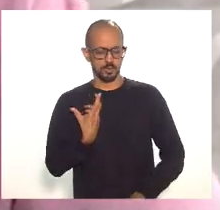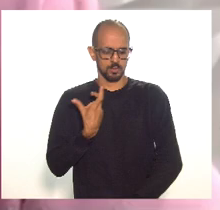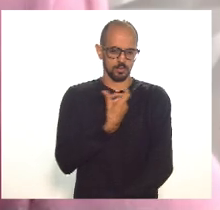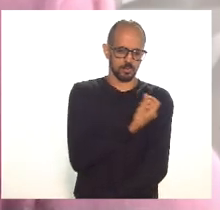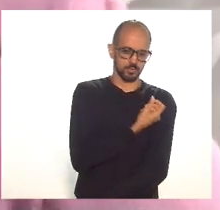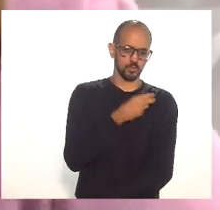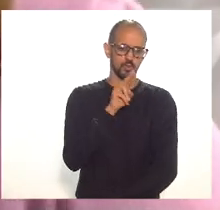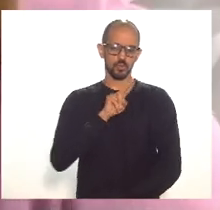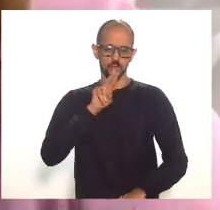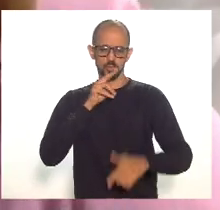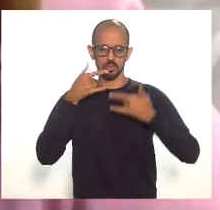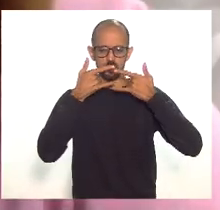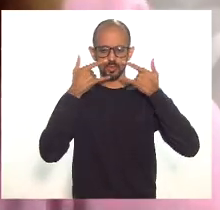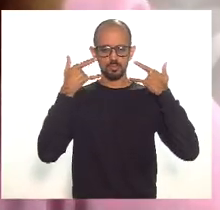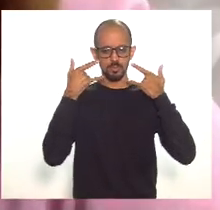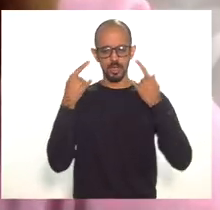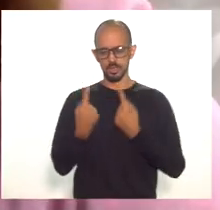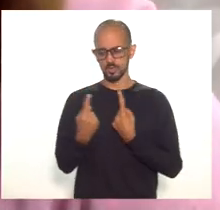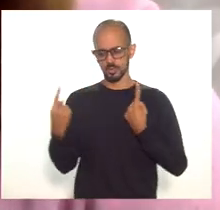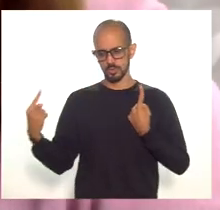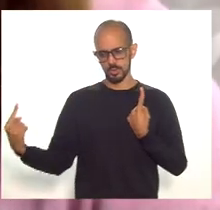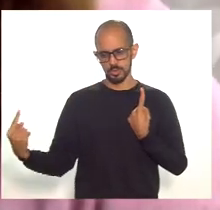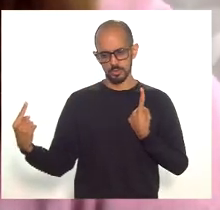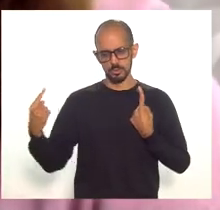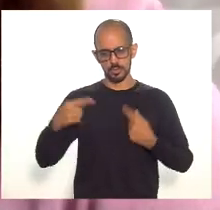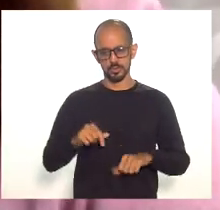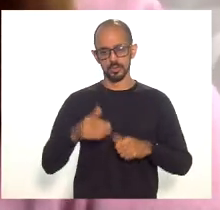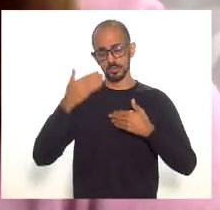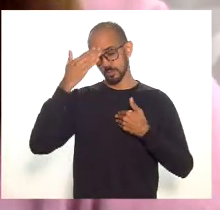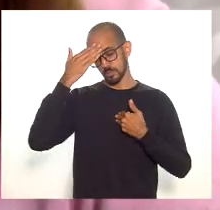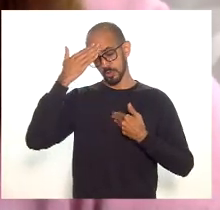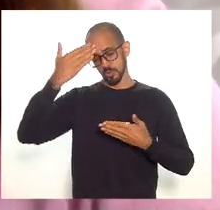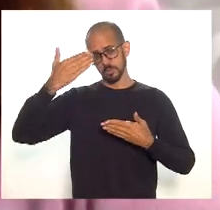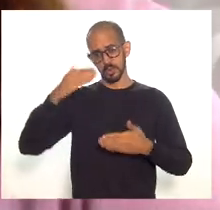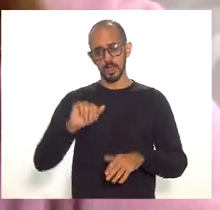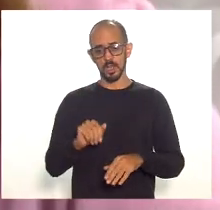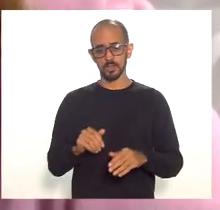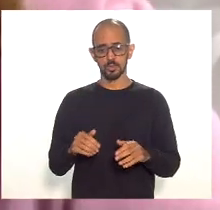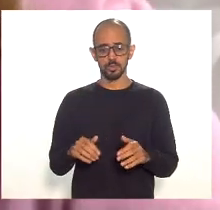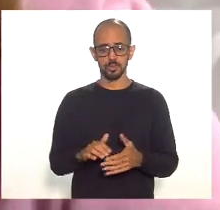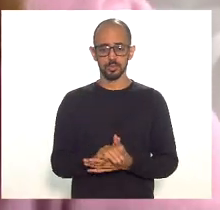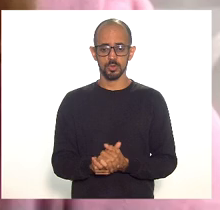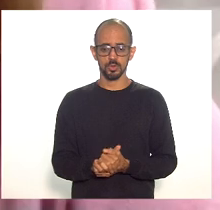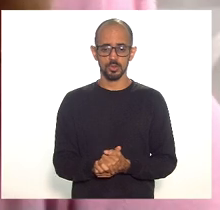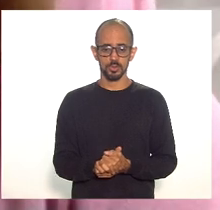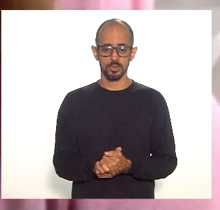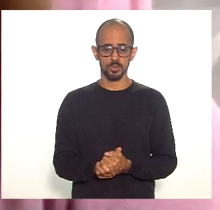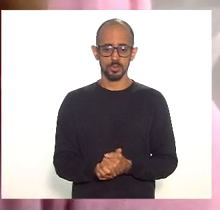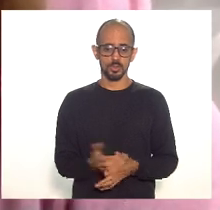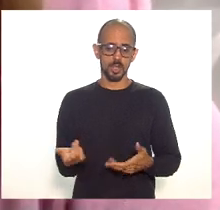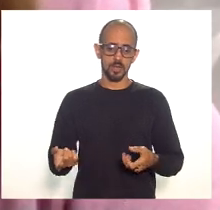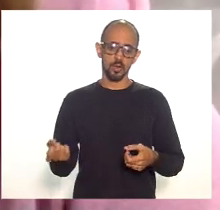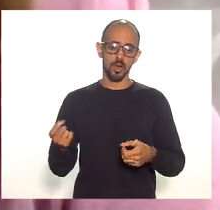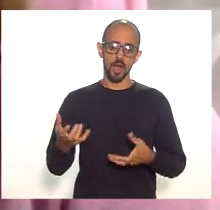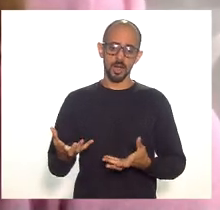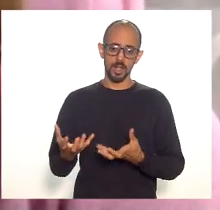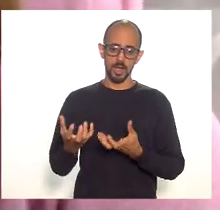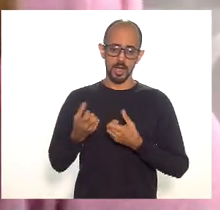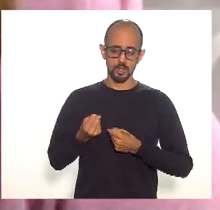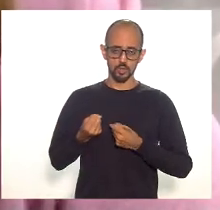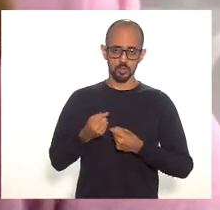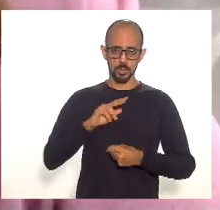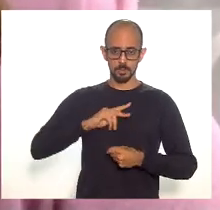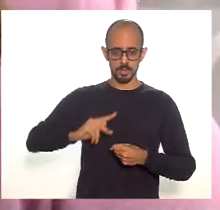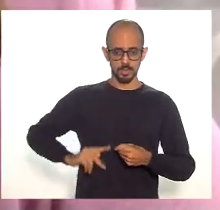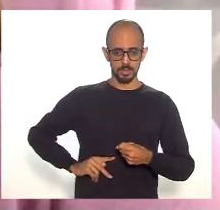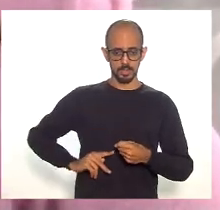de máscaras e o distanciamento social. Muito obrigada e retomo aqui a presidência e passo a palavra